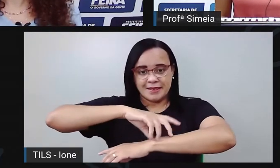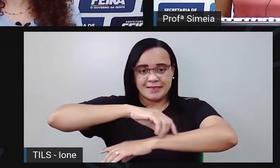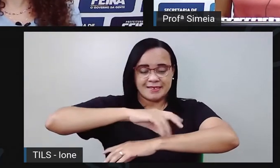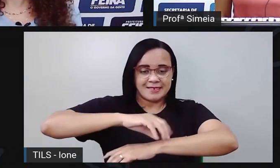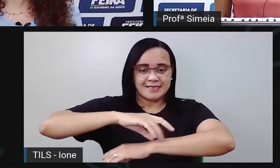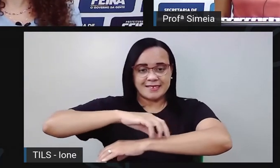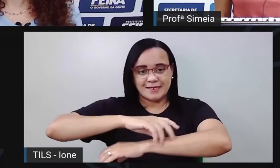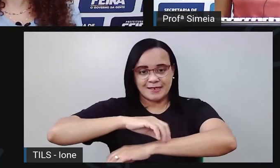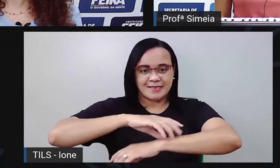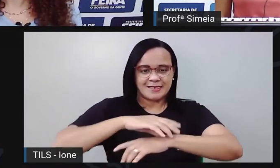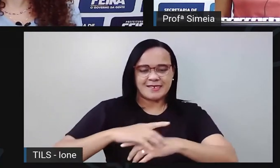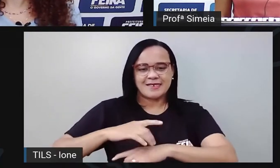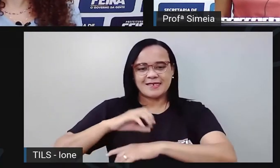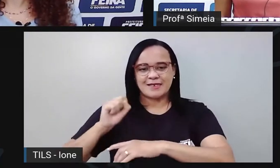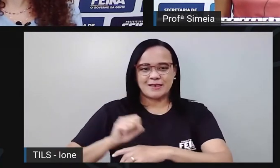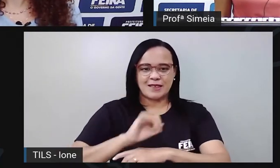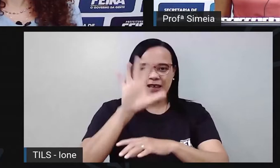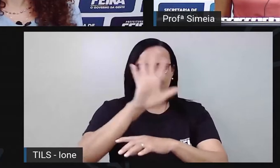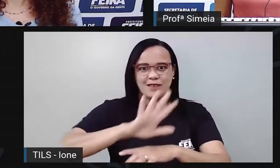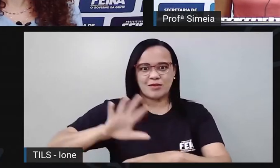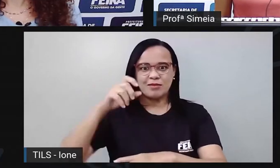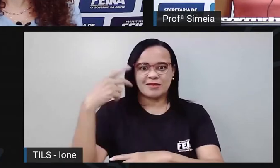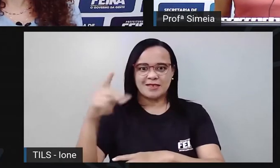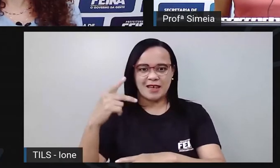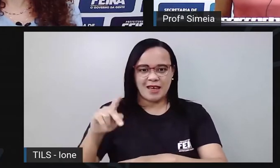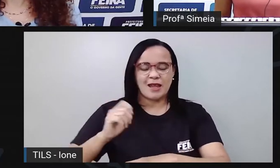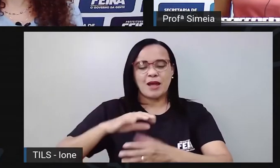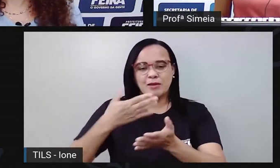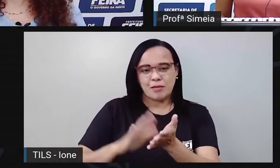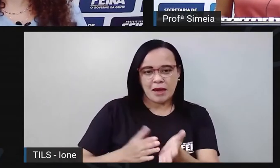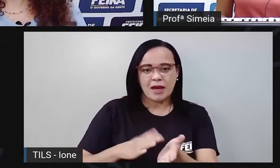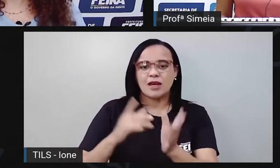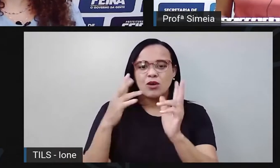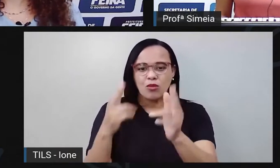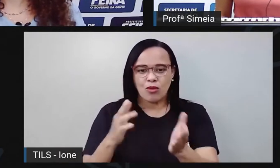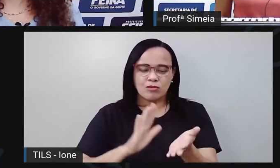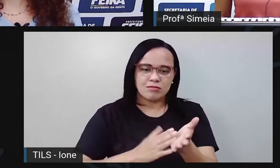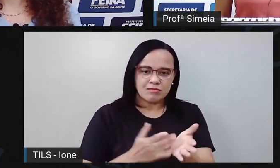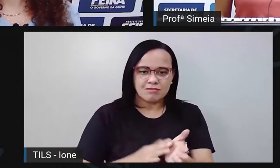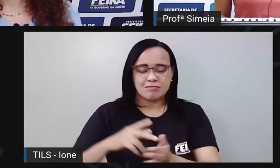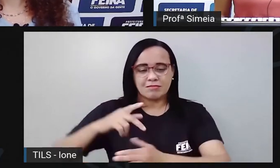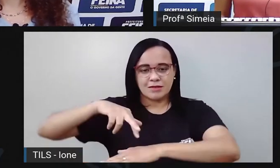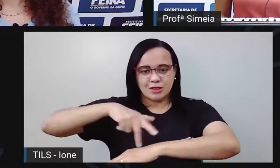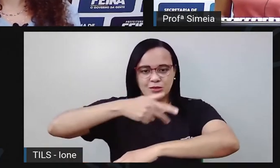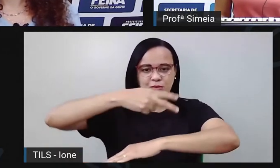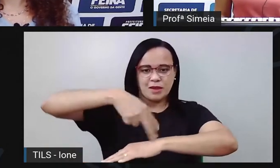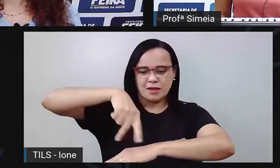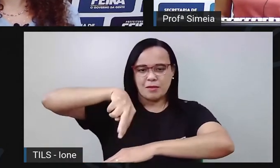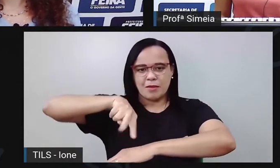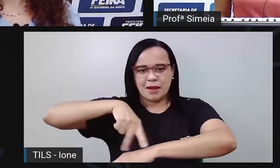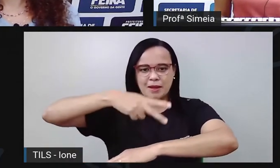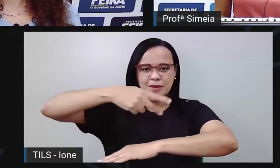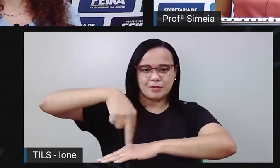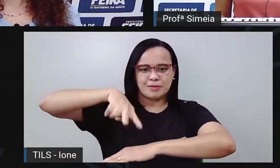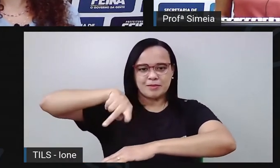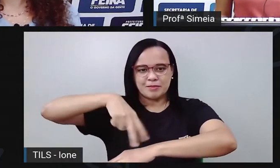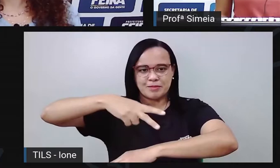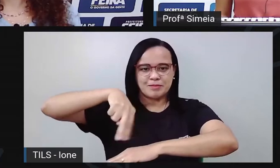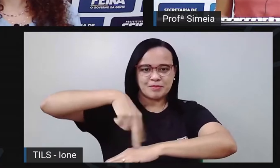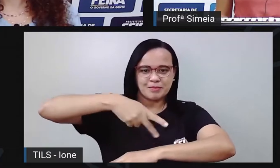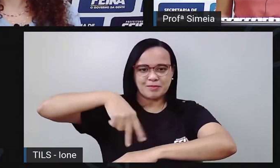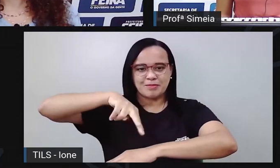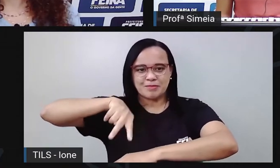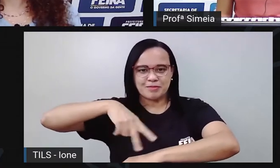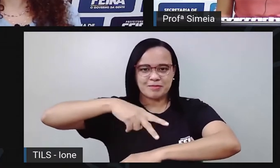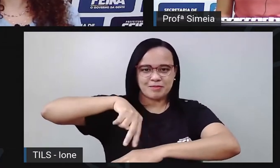prato que na Teia faz o seu ritmo Na Teia Bati a perna para lá e para cá eu